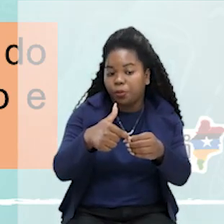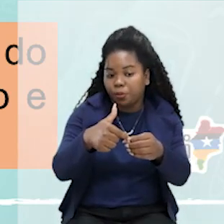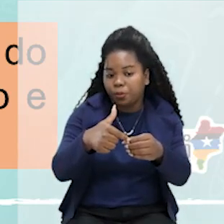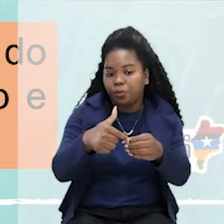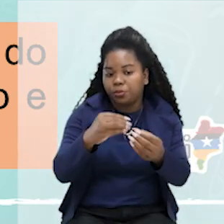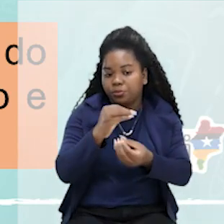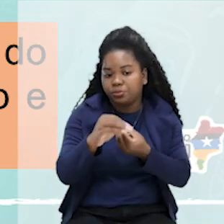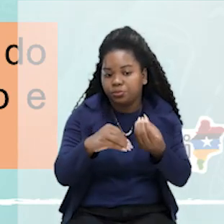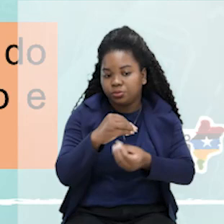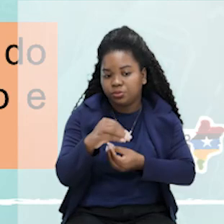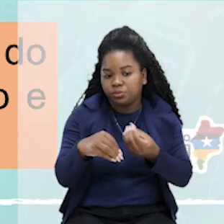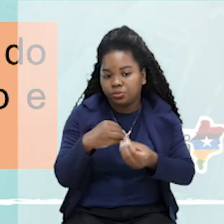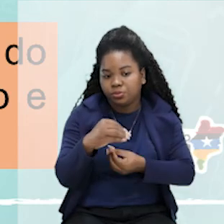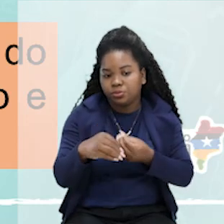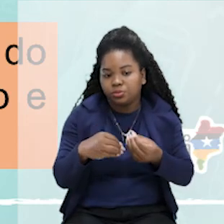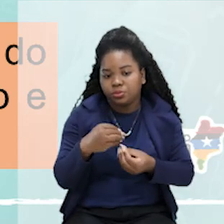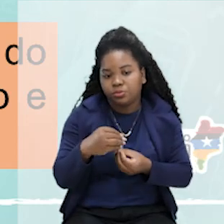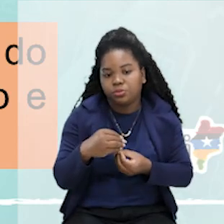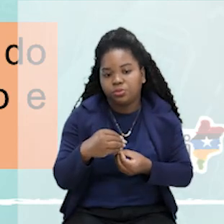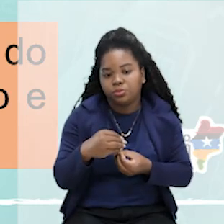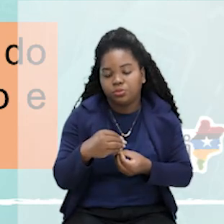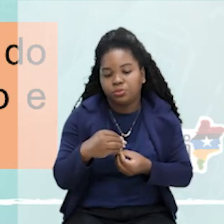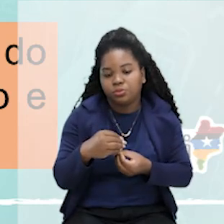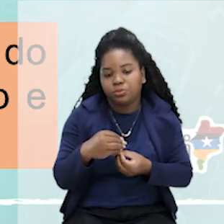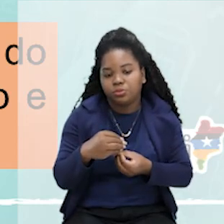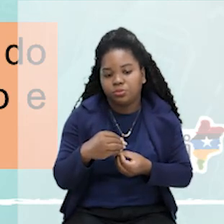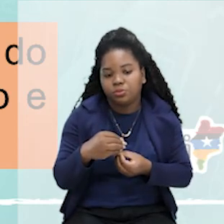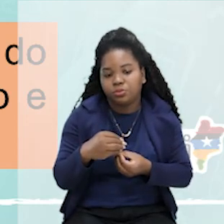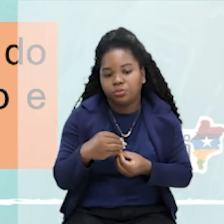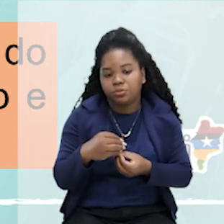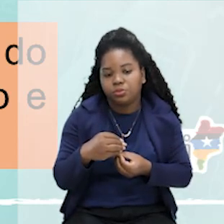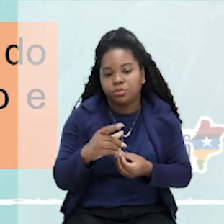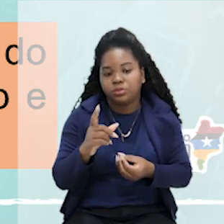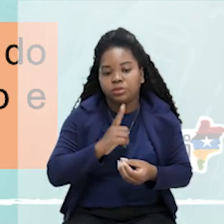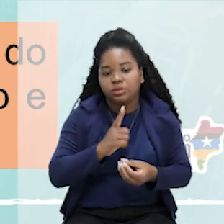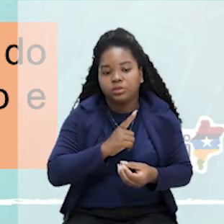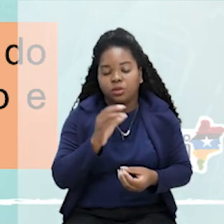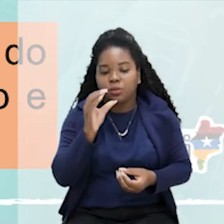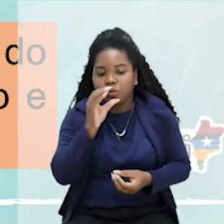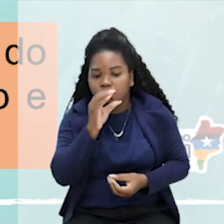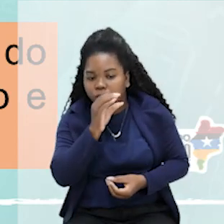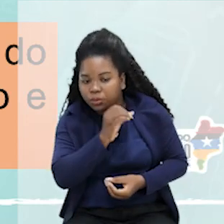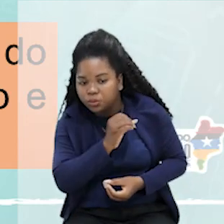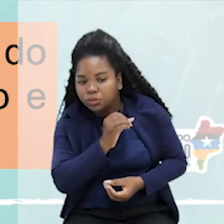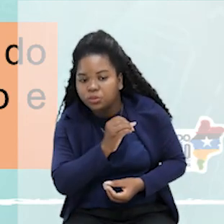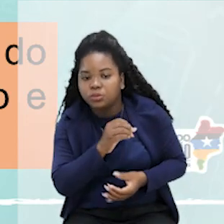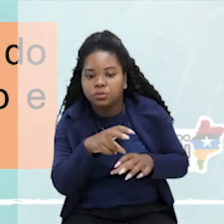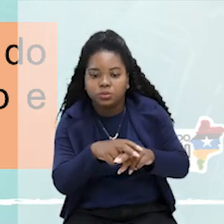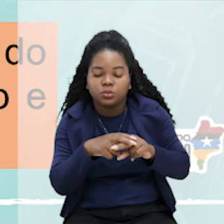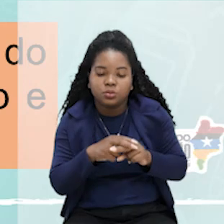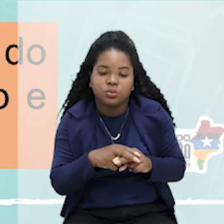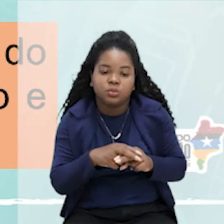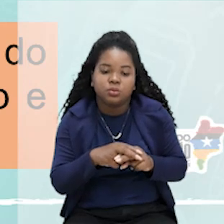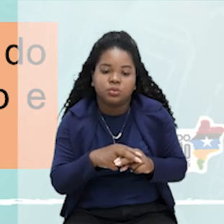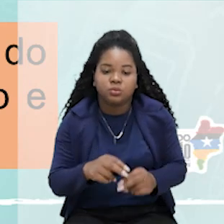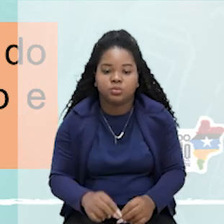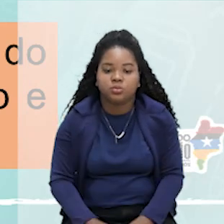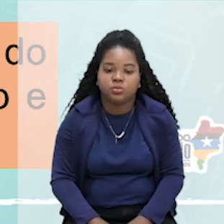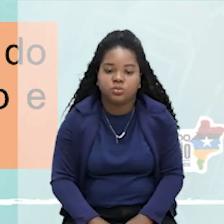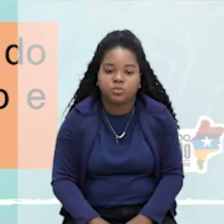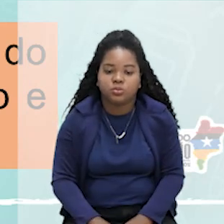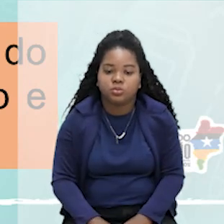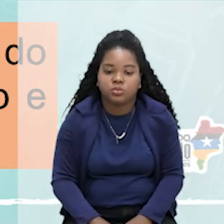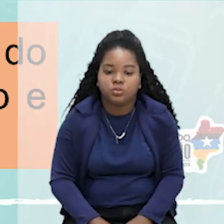o ácido sulfúrico né concentrado a quente Então nesse caso Olha só